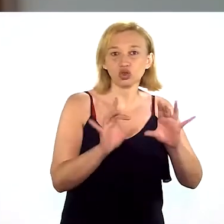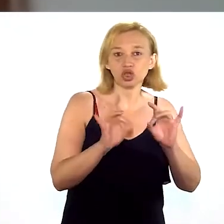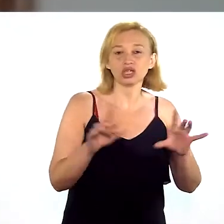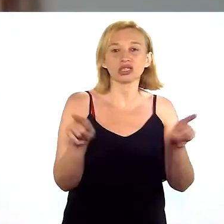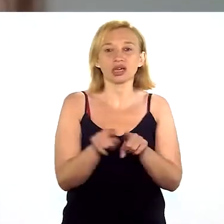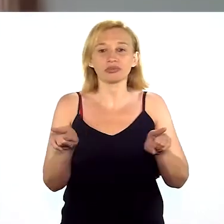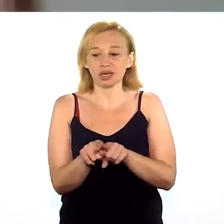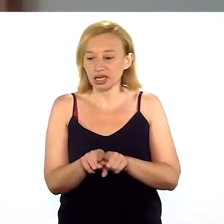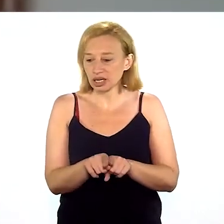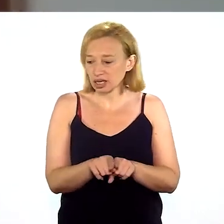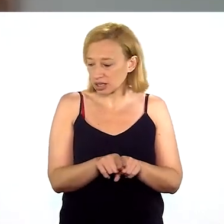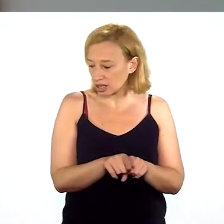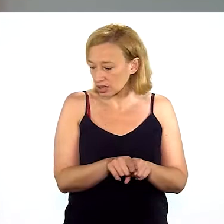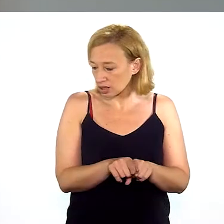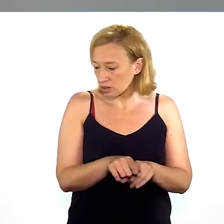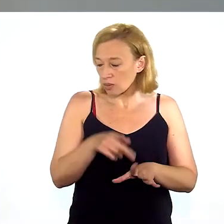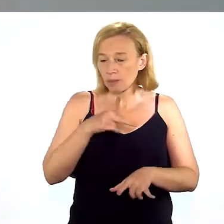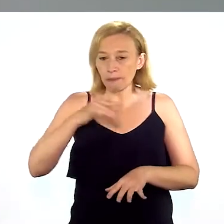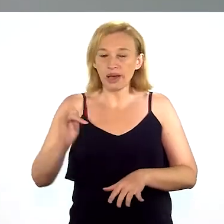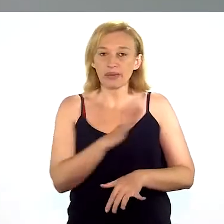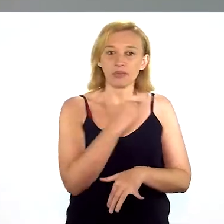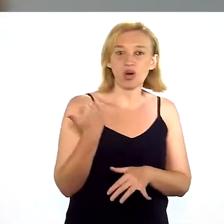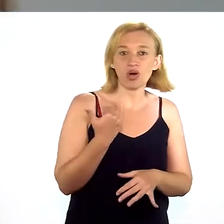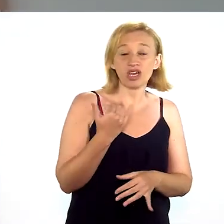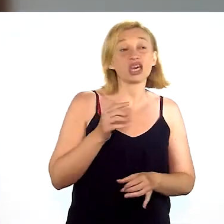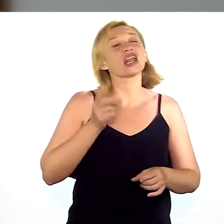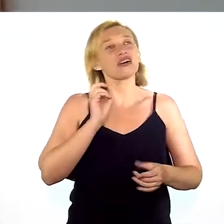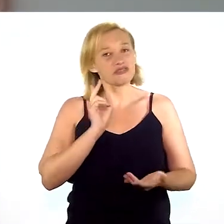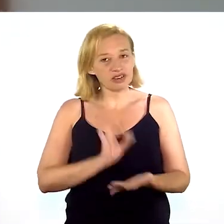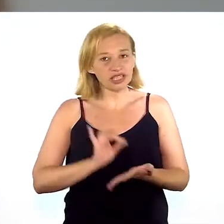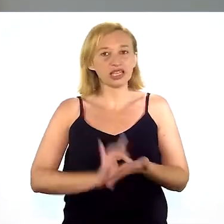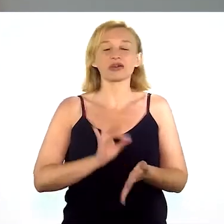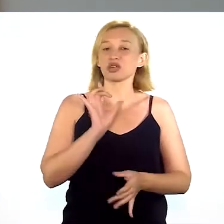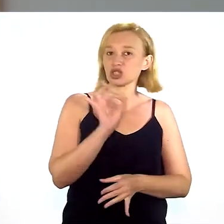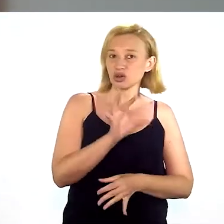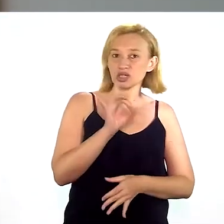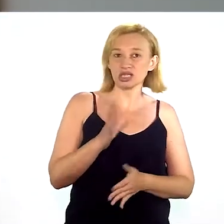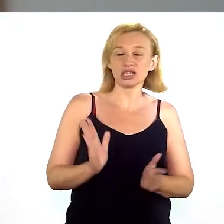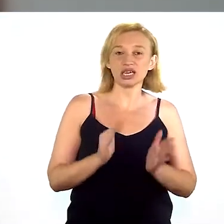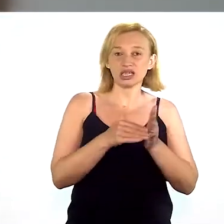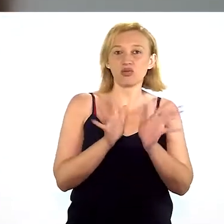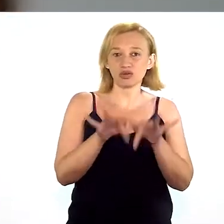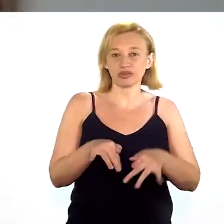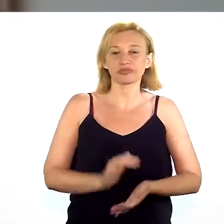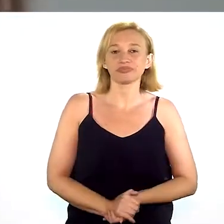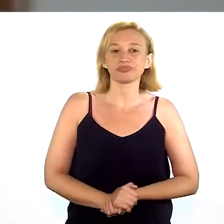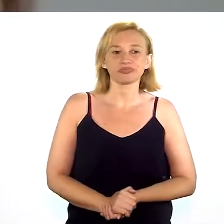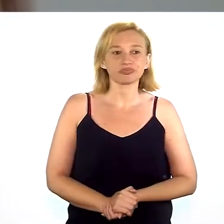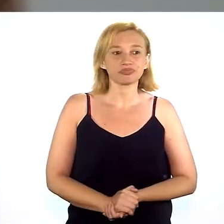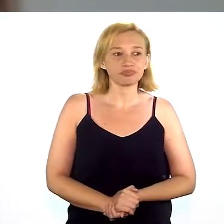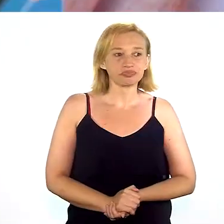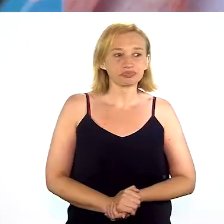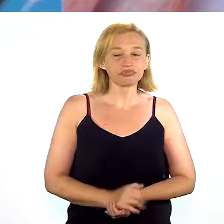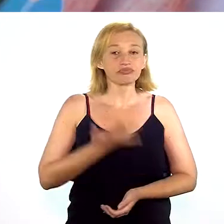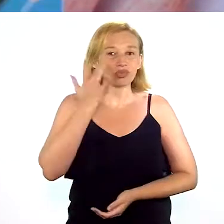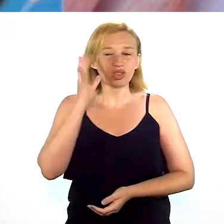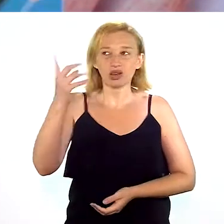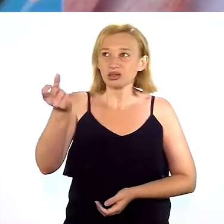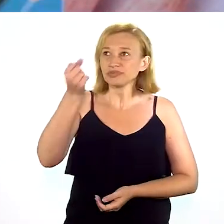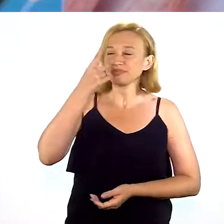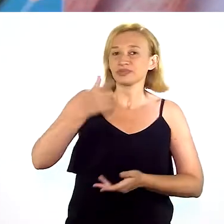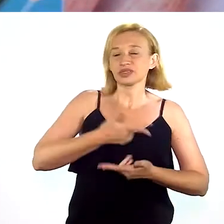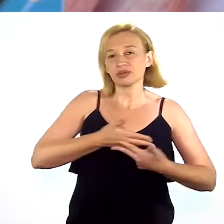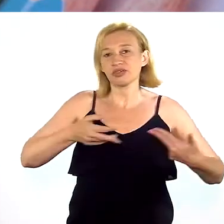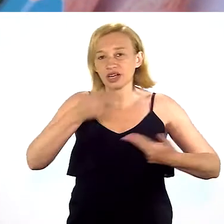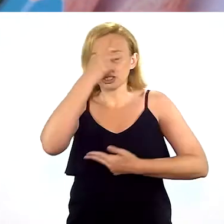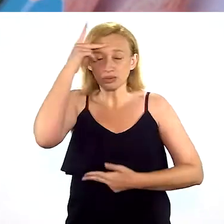O pai também, a um certo momento do livro, falece e ela acaba ficando realmente sozinha até o final da história. Nossa, eu acho que é uma